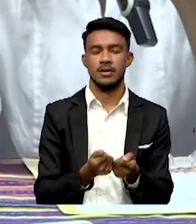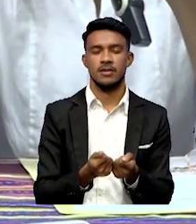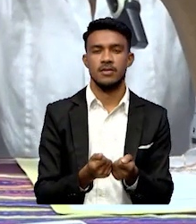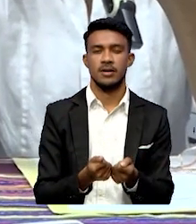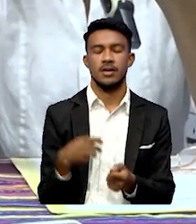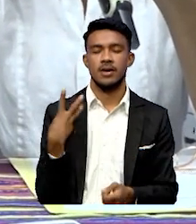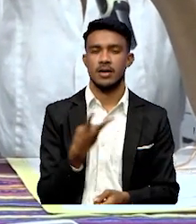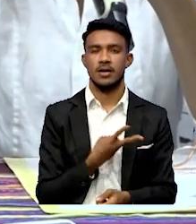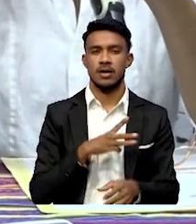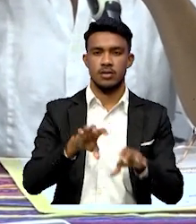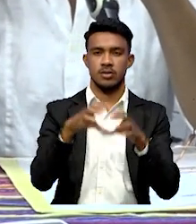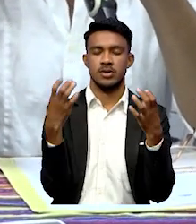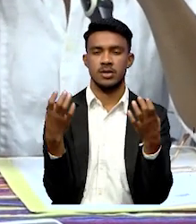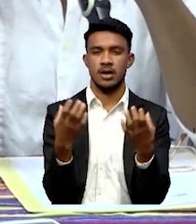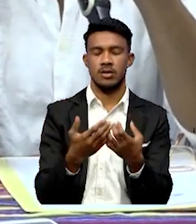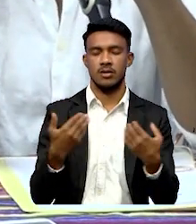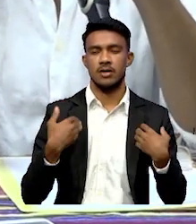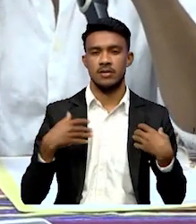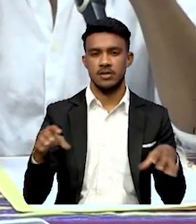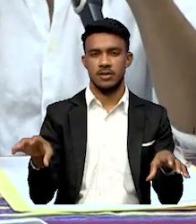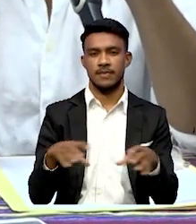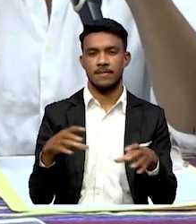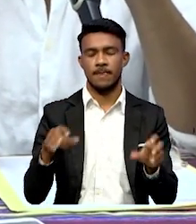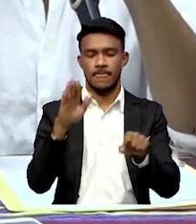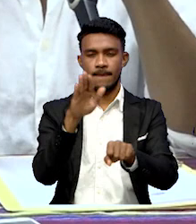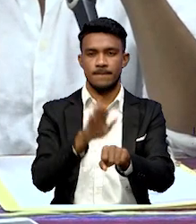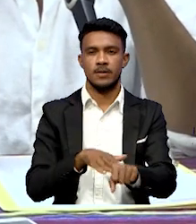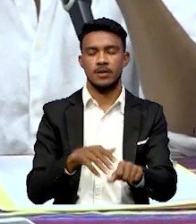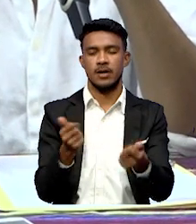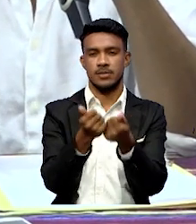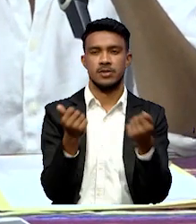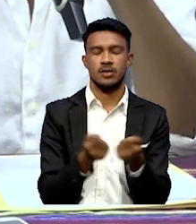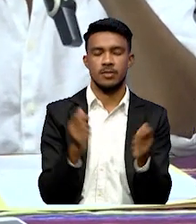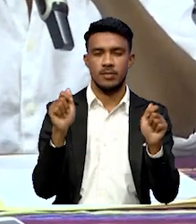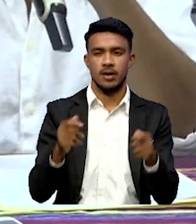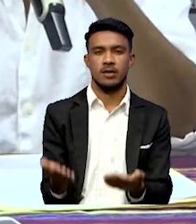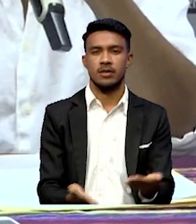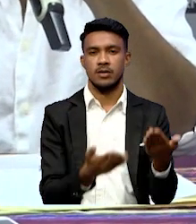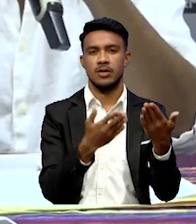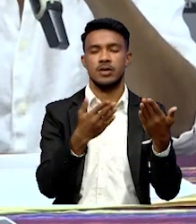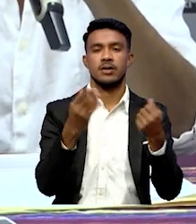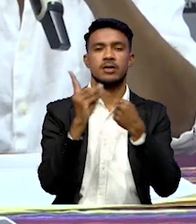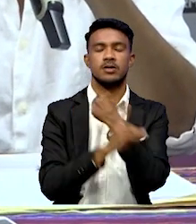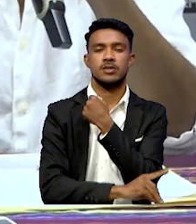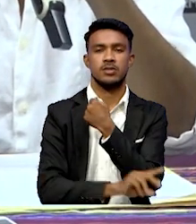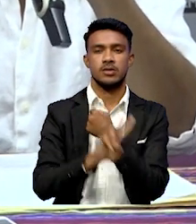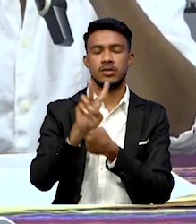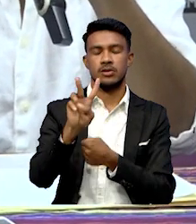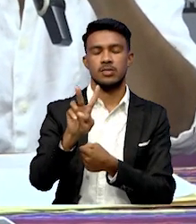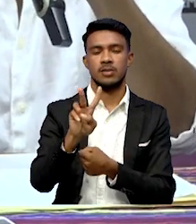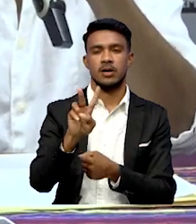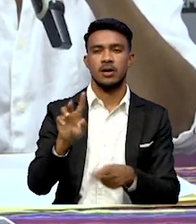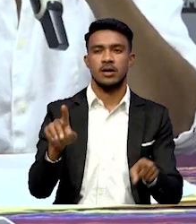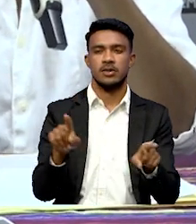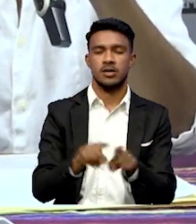Ita Conselho de Imprensa e procedimento a administração Sirne e para tudo. Sanção segundo, uma sanção be